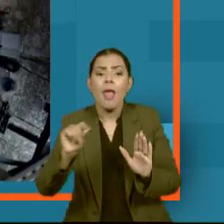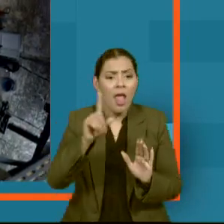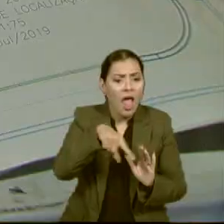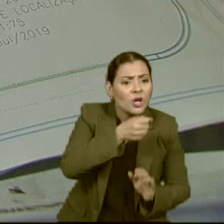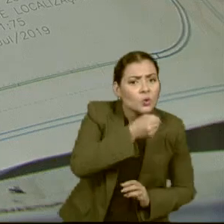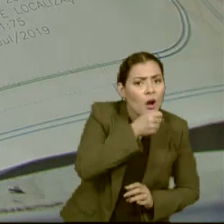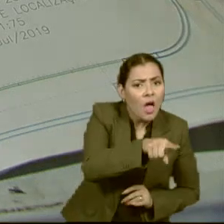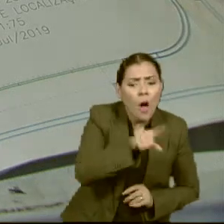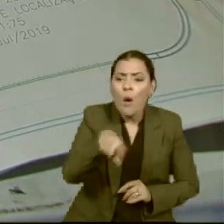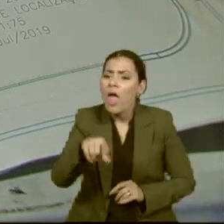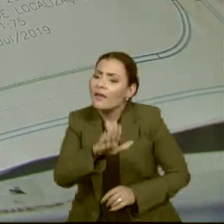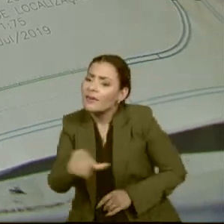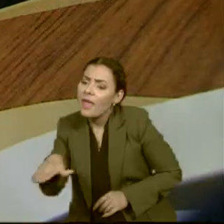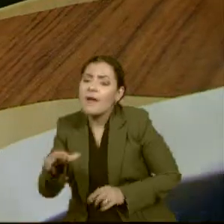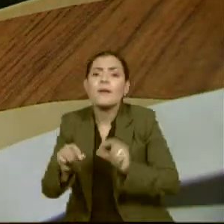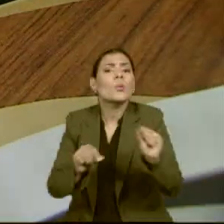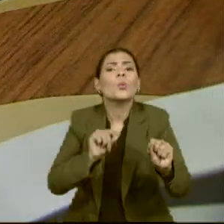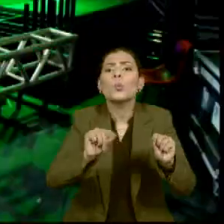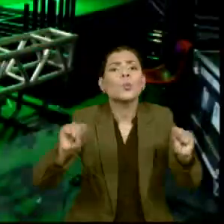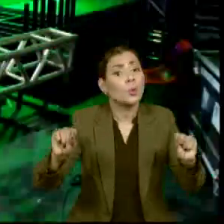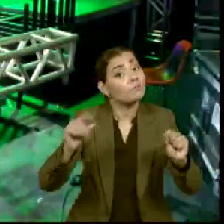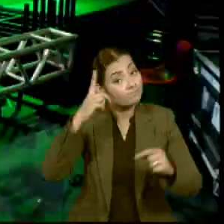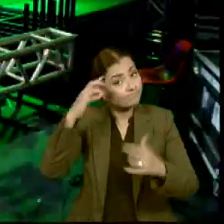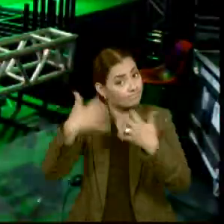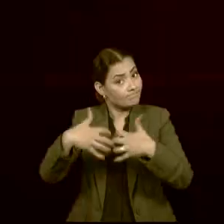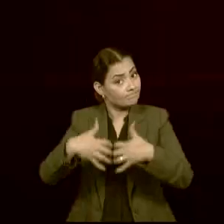-alvo. Então, a gente tem que sempre pensar nisso.